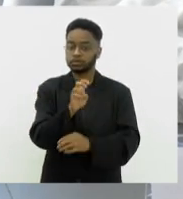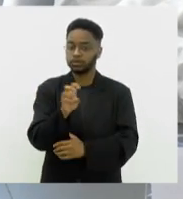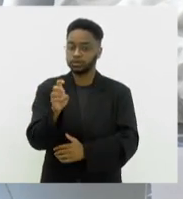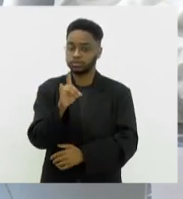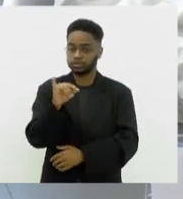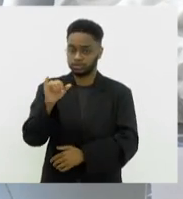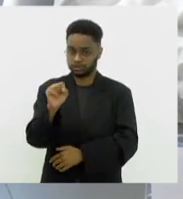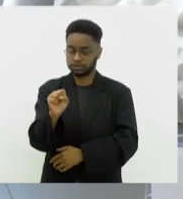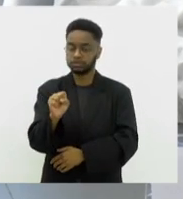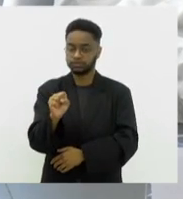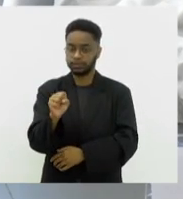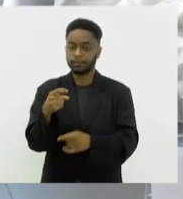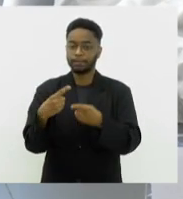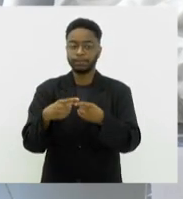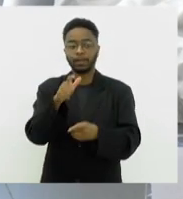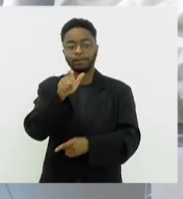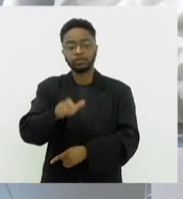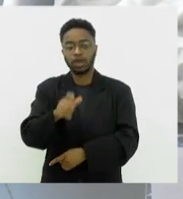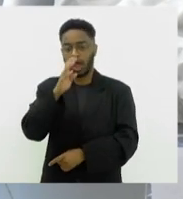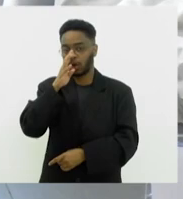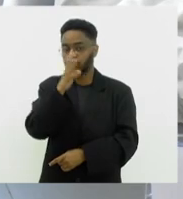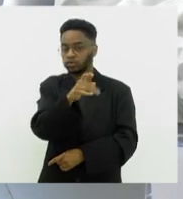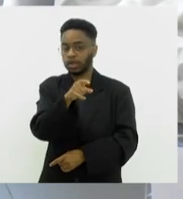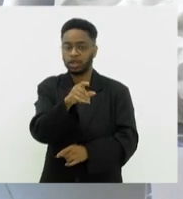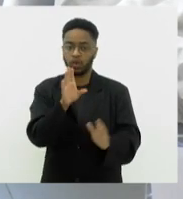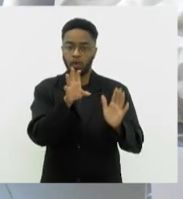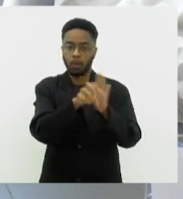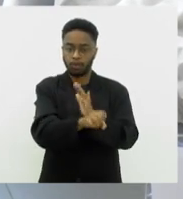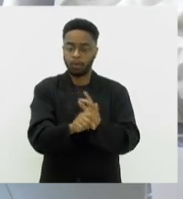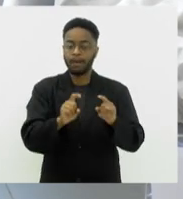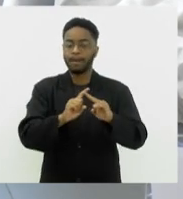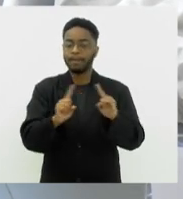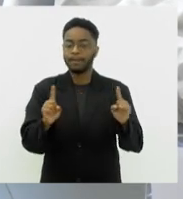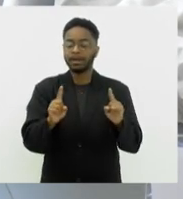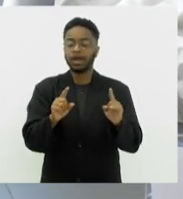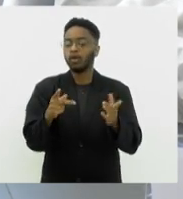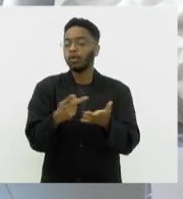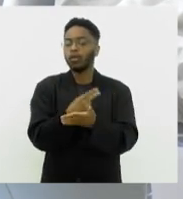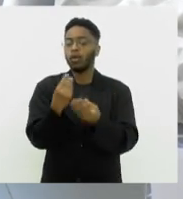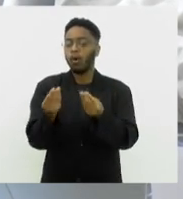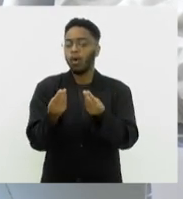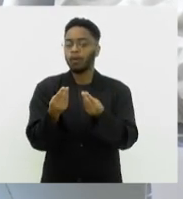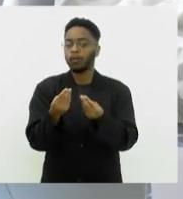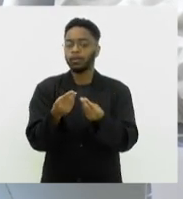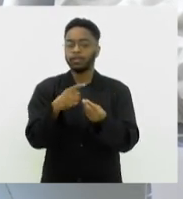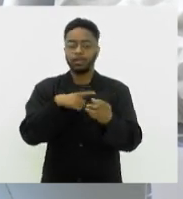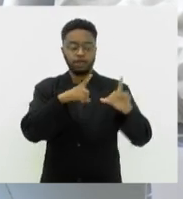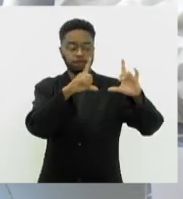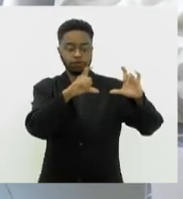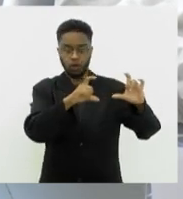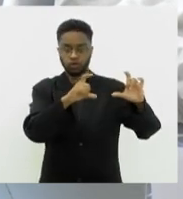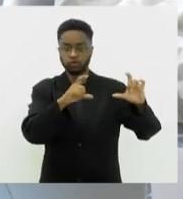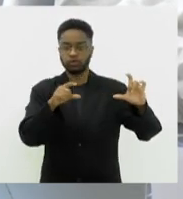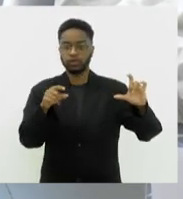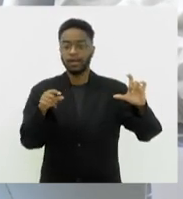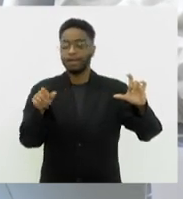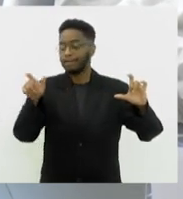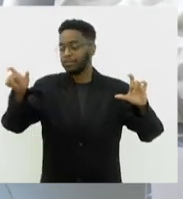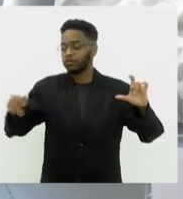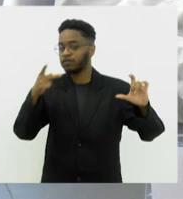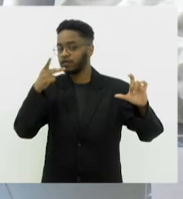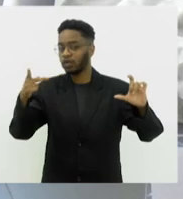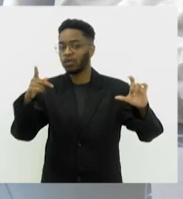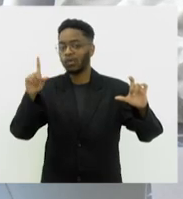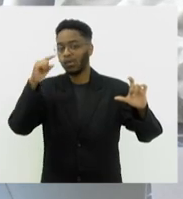Dias acusado de prática de roubo Danilo havia sido reconhecido apenas por uma fotografia retirada das suas redes